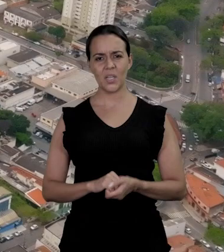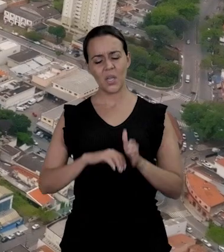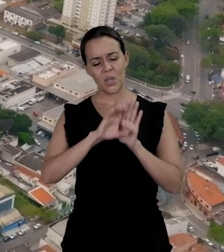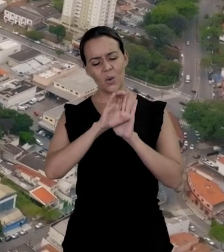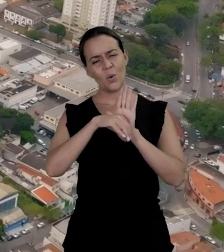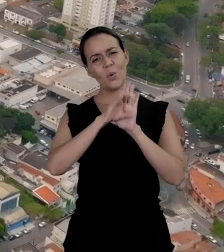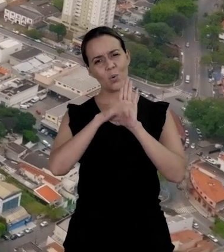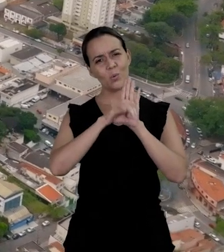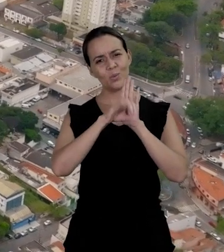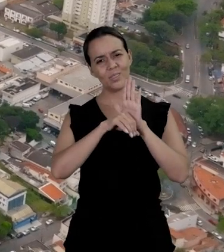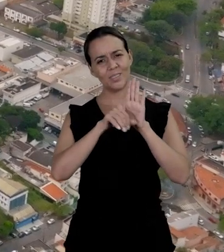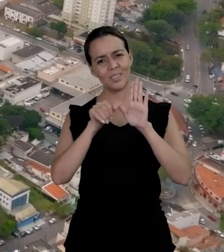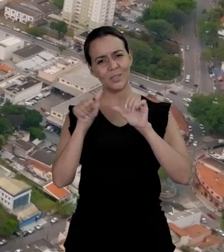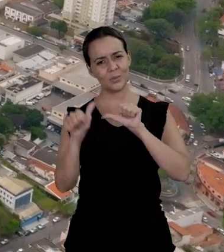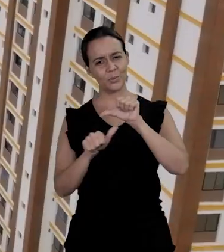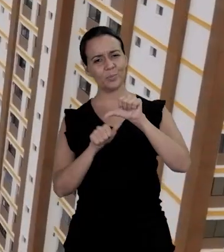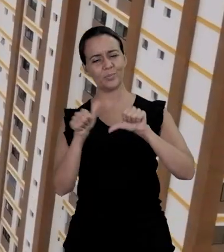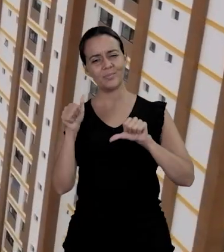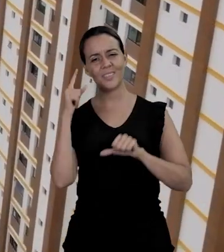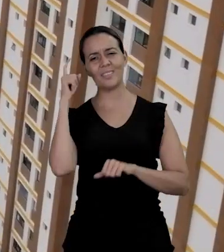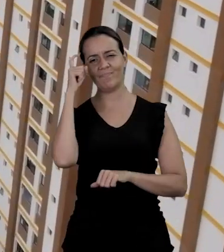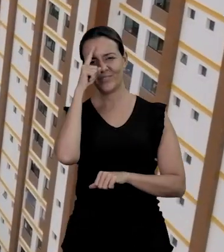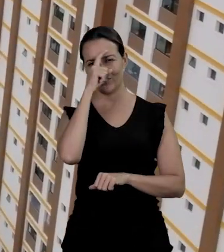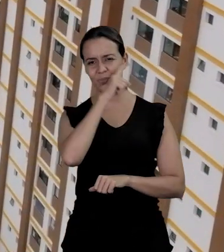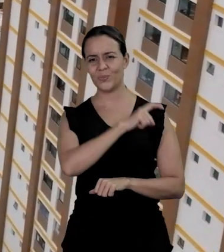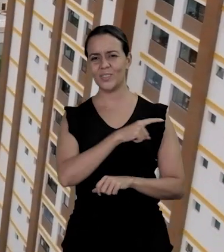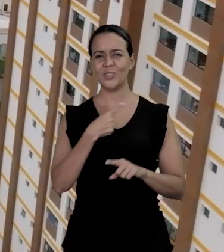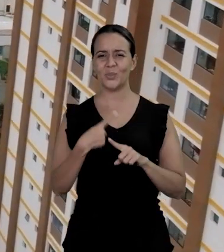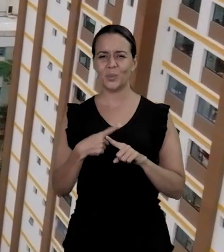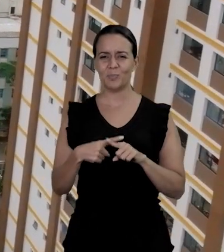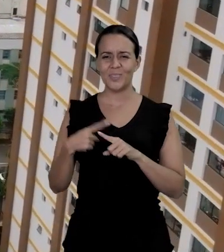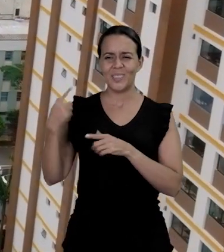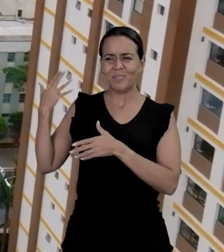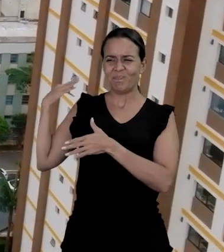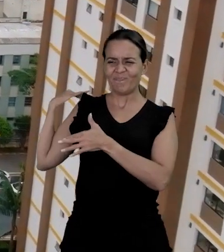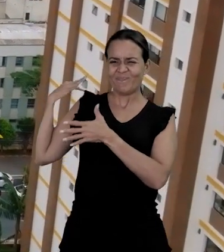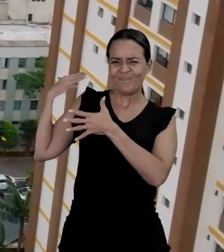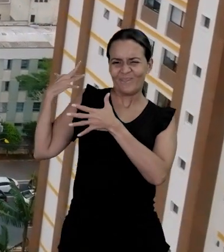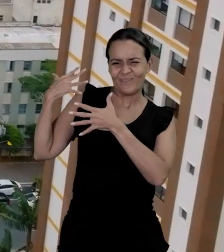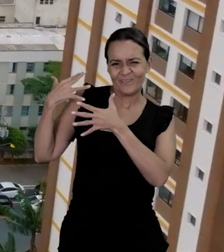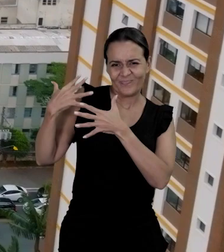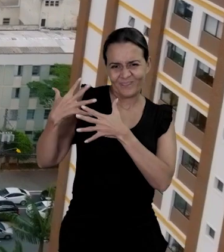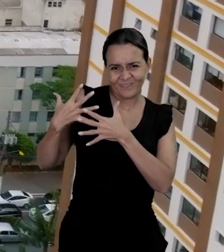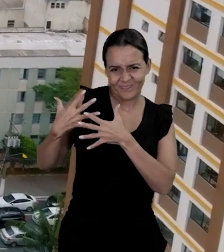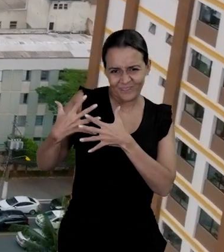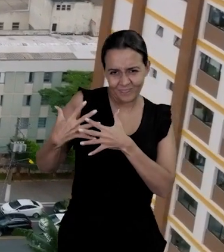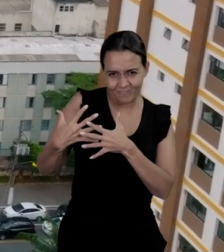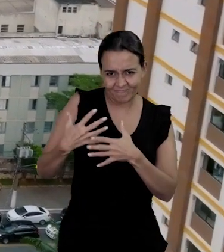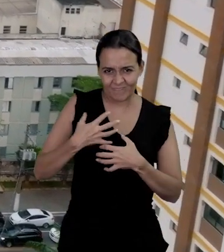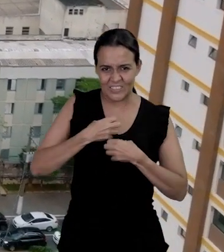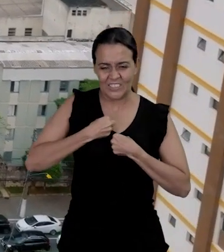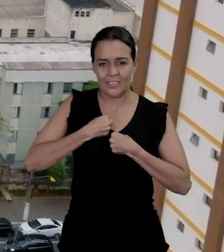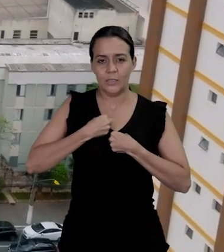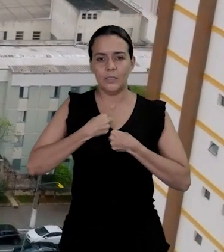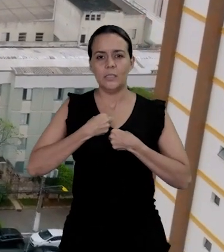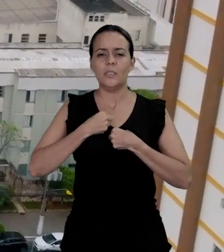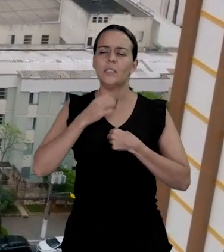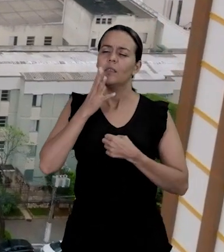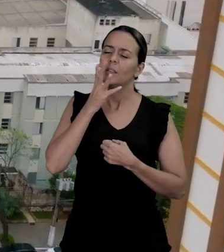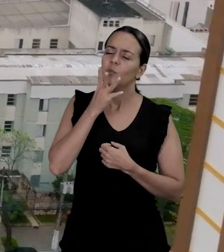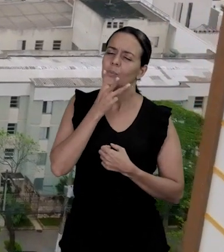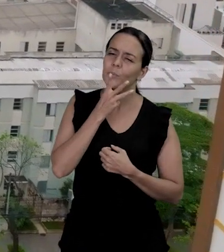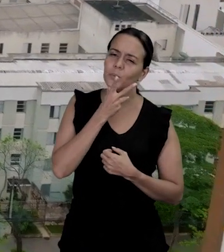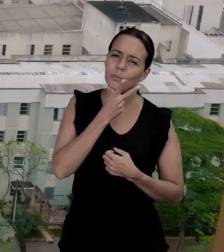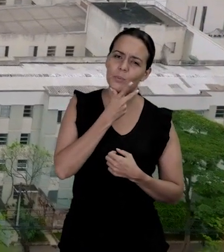Mudar conceitos é algo muito difícil, porque isso vem arraigado de tanto tempo e a evolução societária ela é muito gradual,